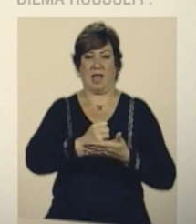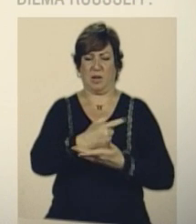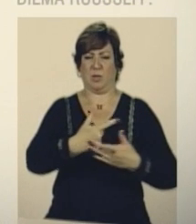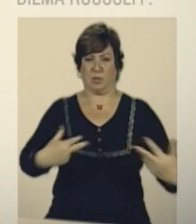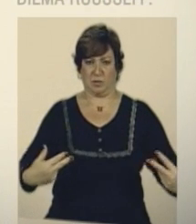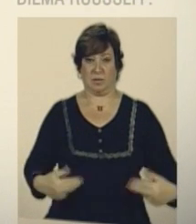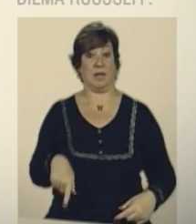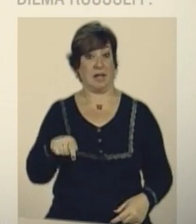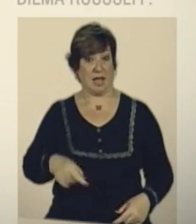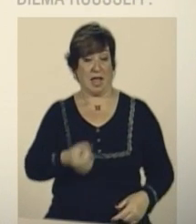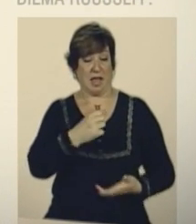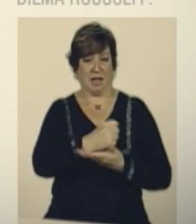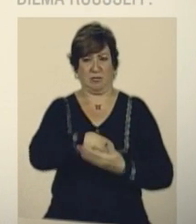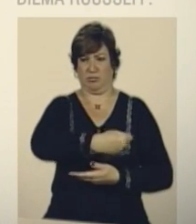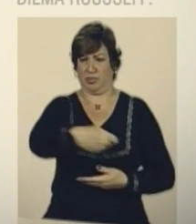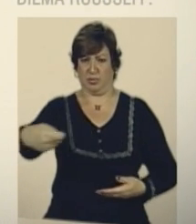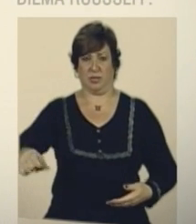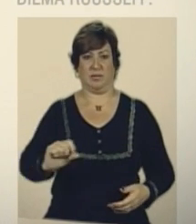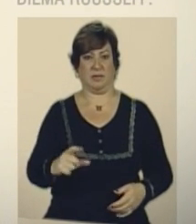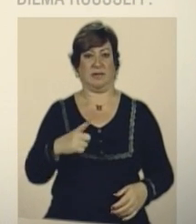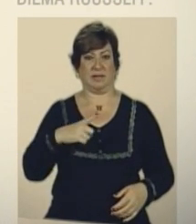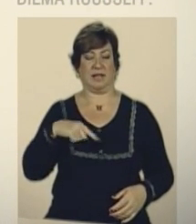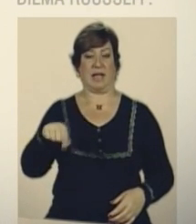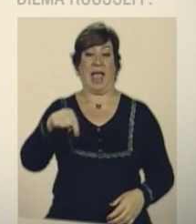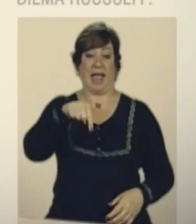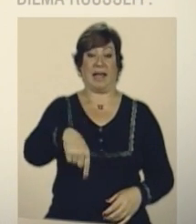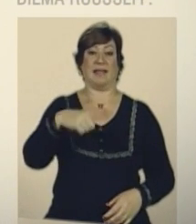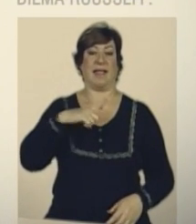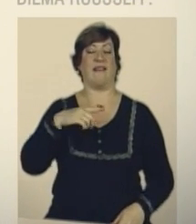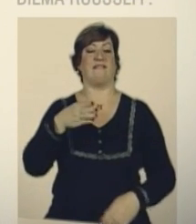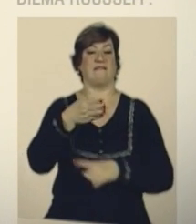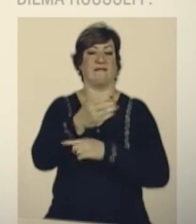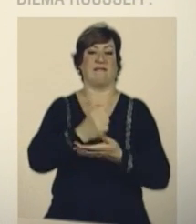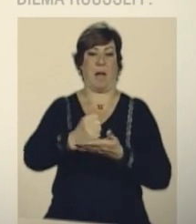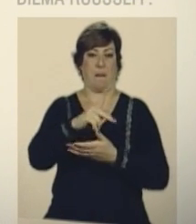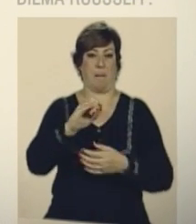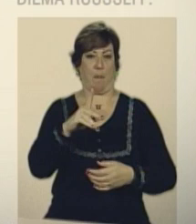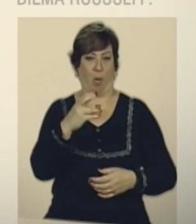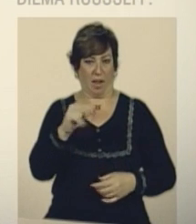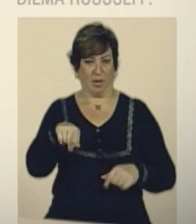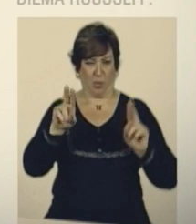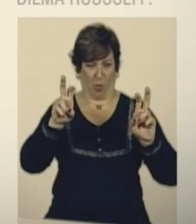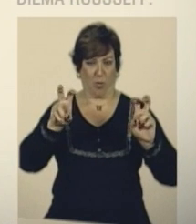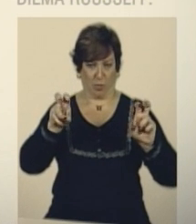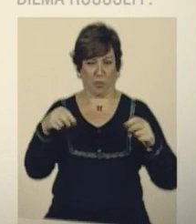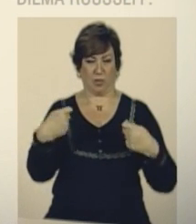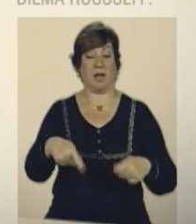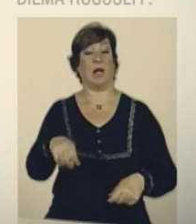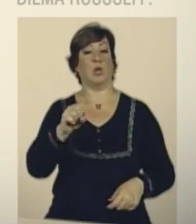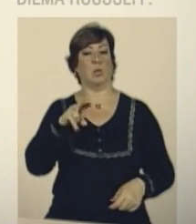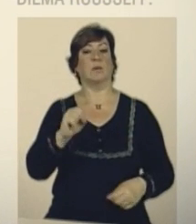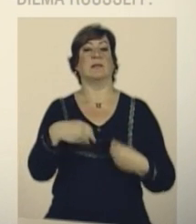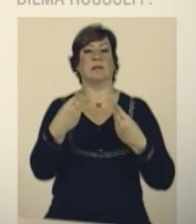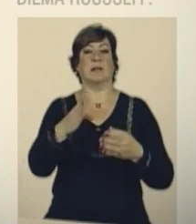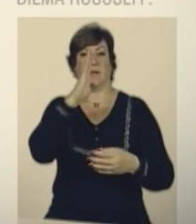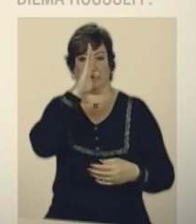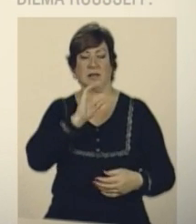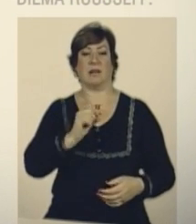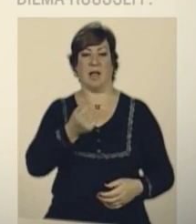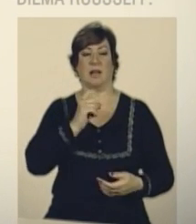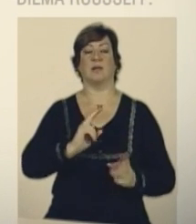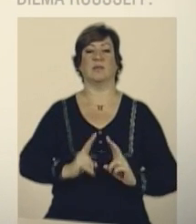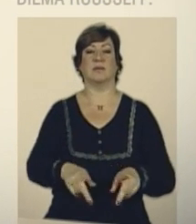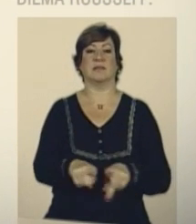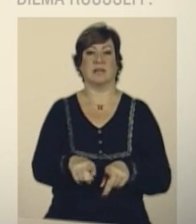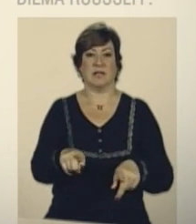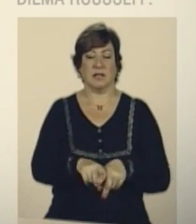remédios que são distribuídos no a tem Farmácia Popular o SUS garante os remédios para o tratamento contínuo